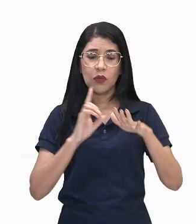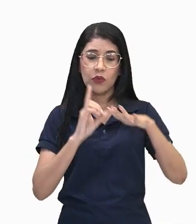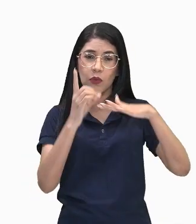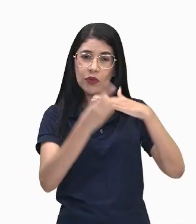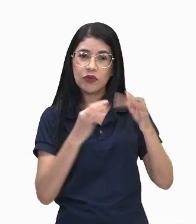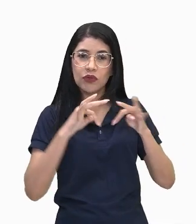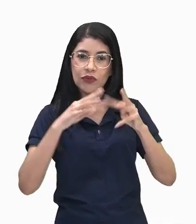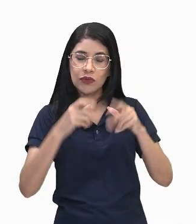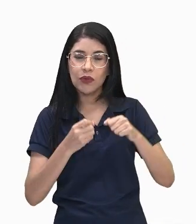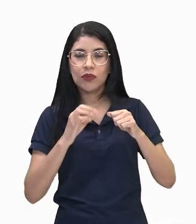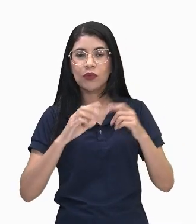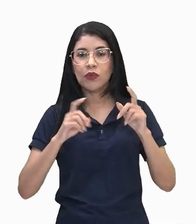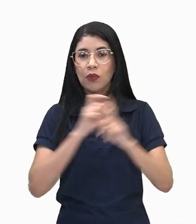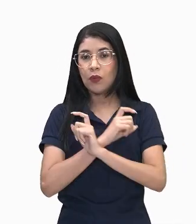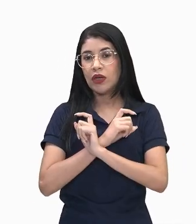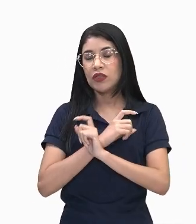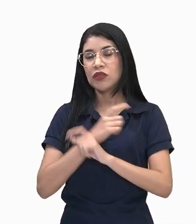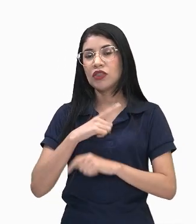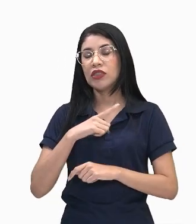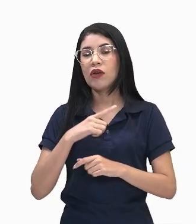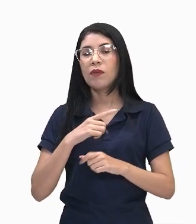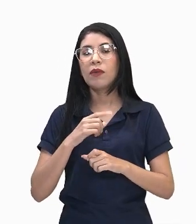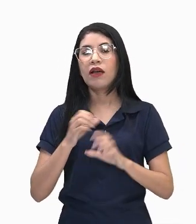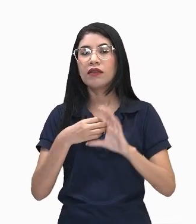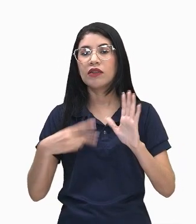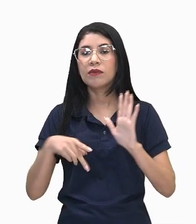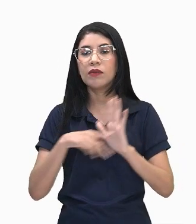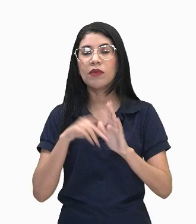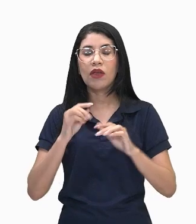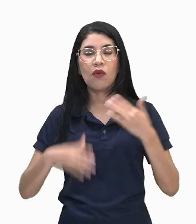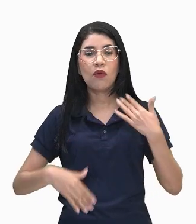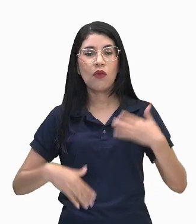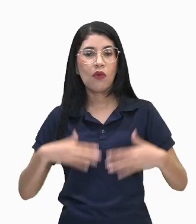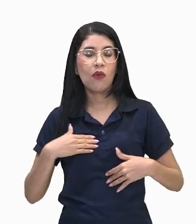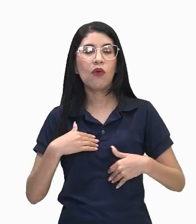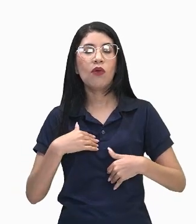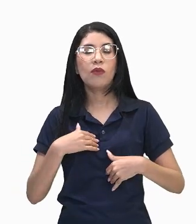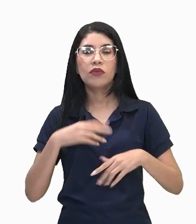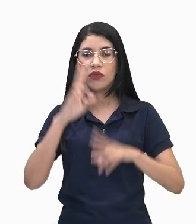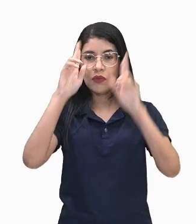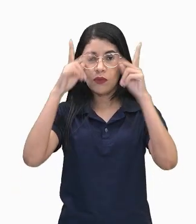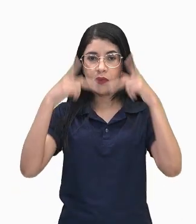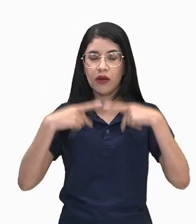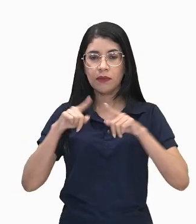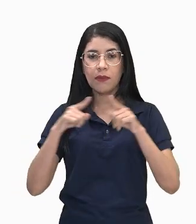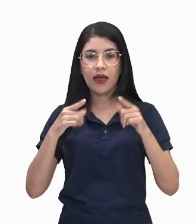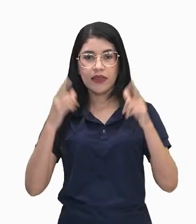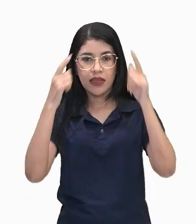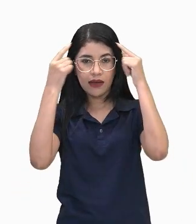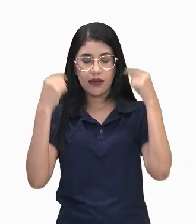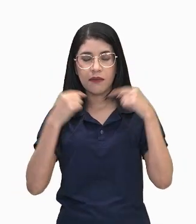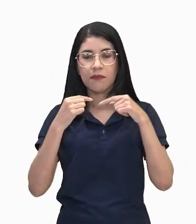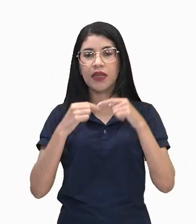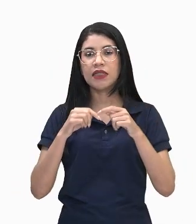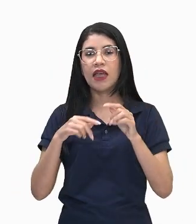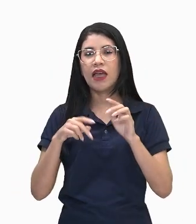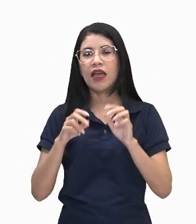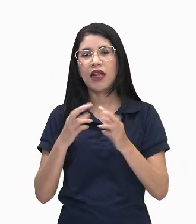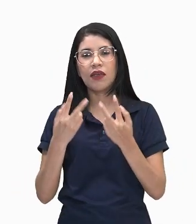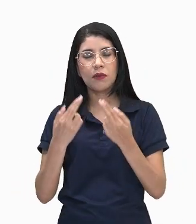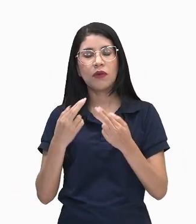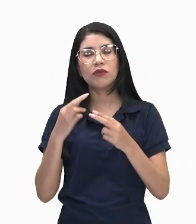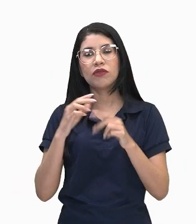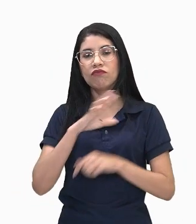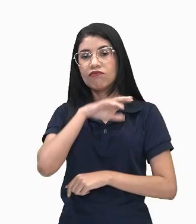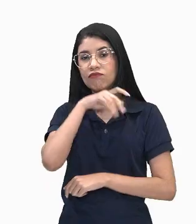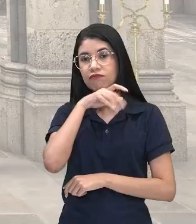essa característica, ou seja, o corpo humano e a cabeça de animal. Vamos agora conhecer um outro período da história da